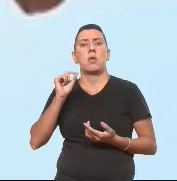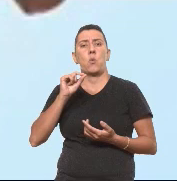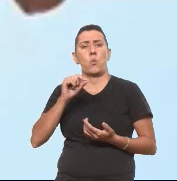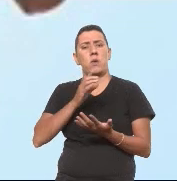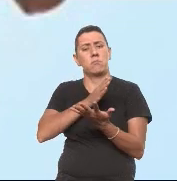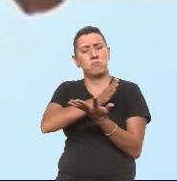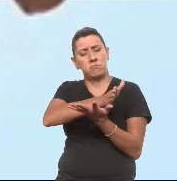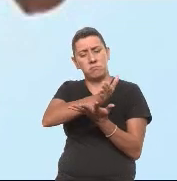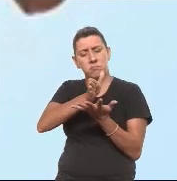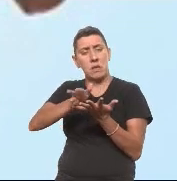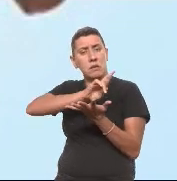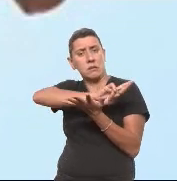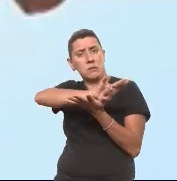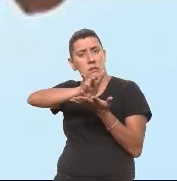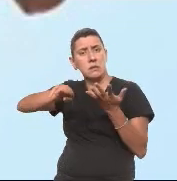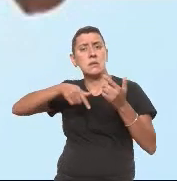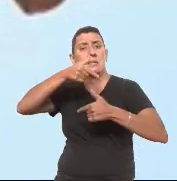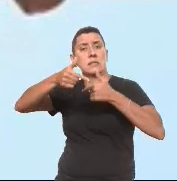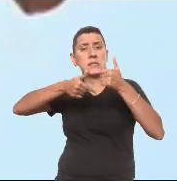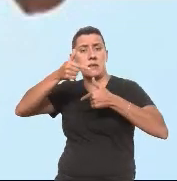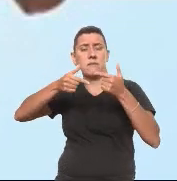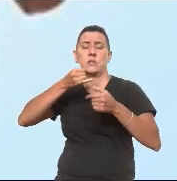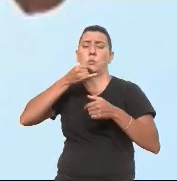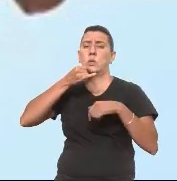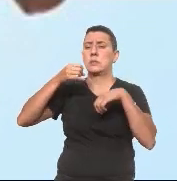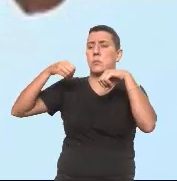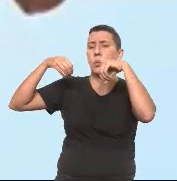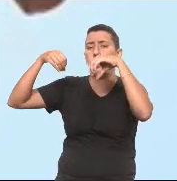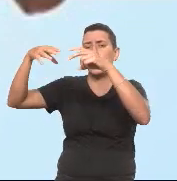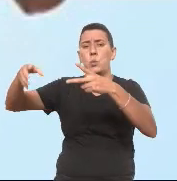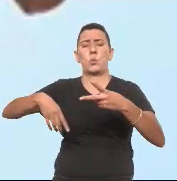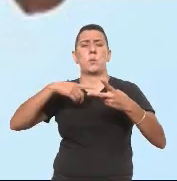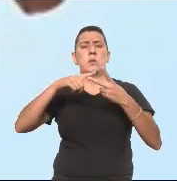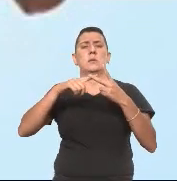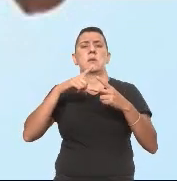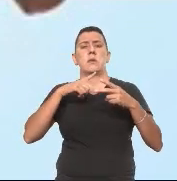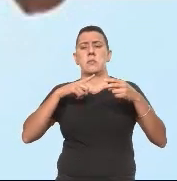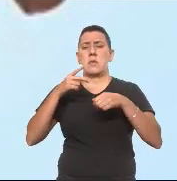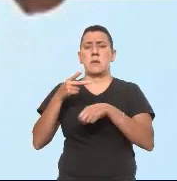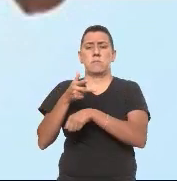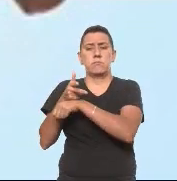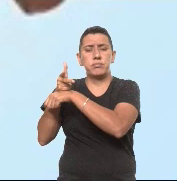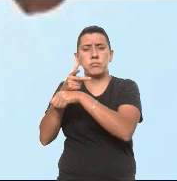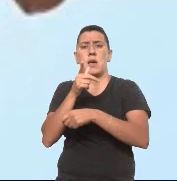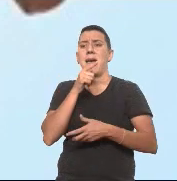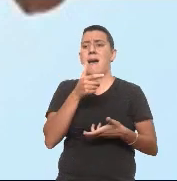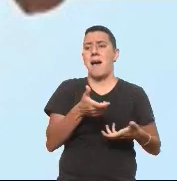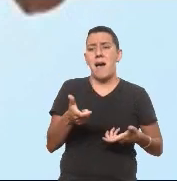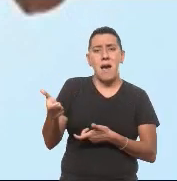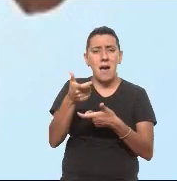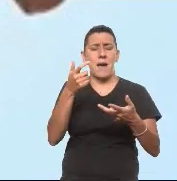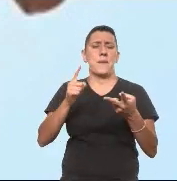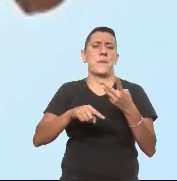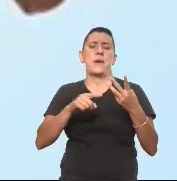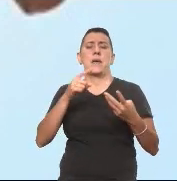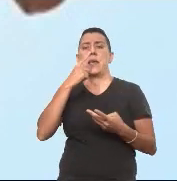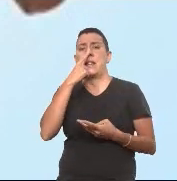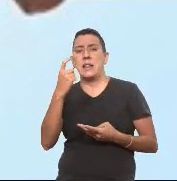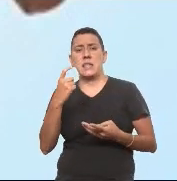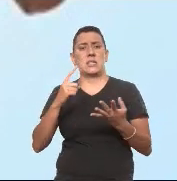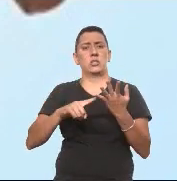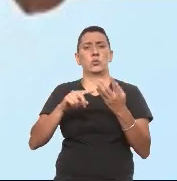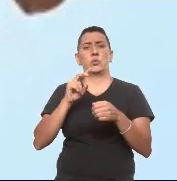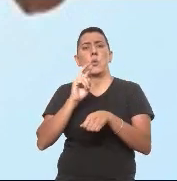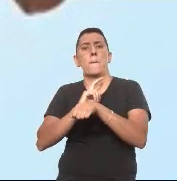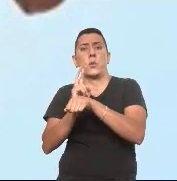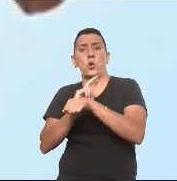serviços né conectados iluminação bueiros com sensores hidrantes lixeira Proteção Ambiental